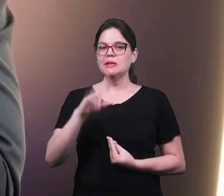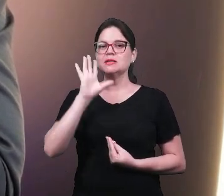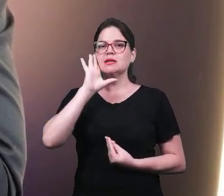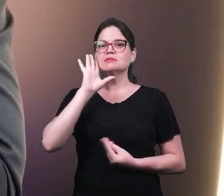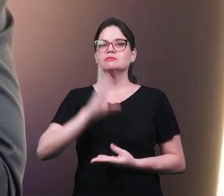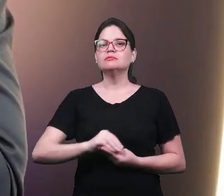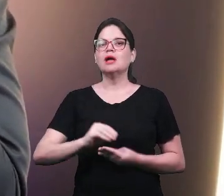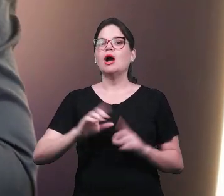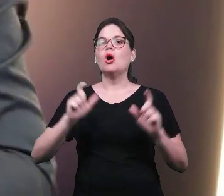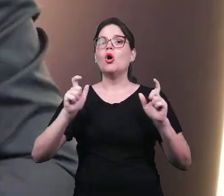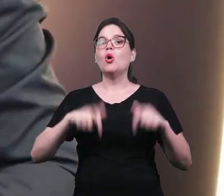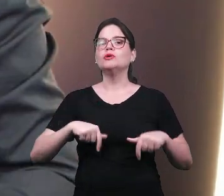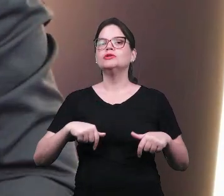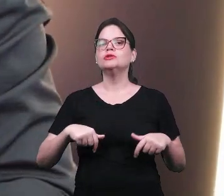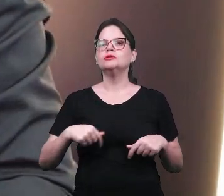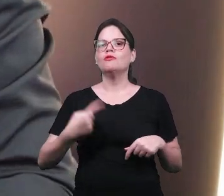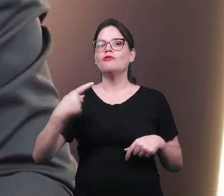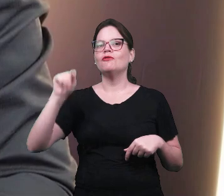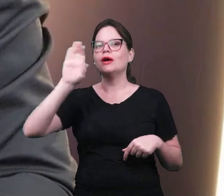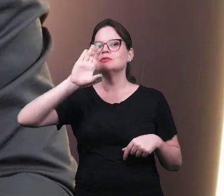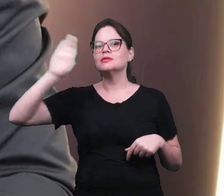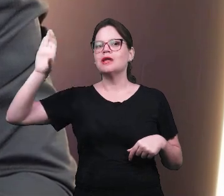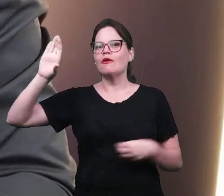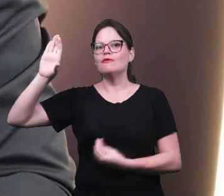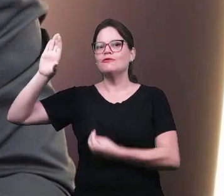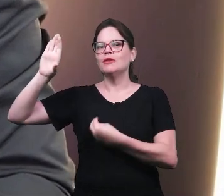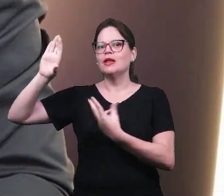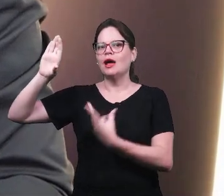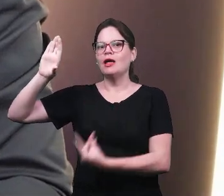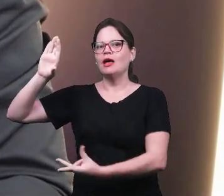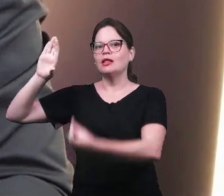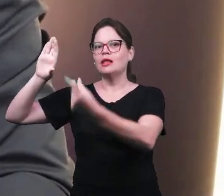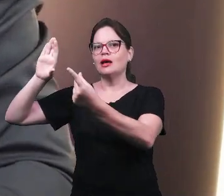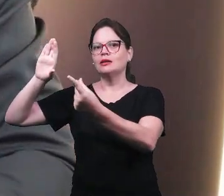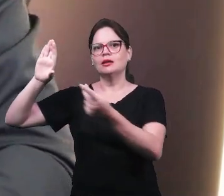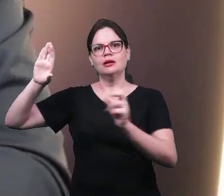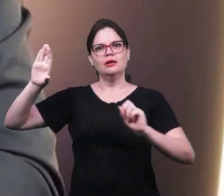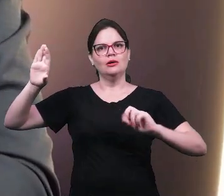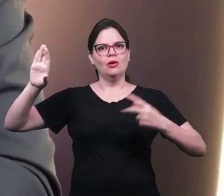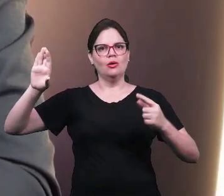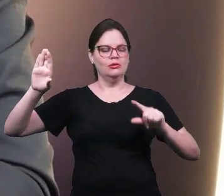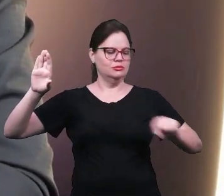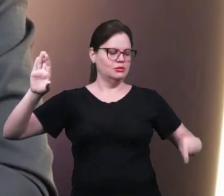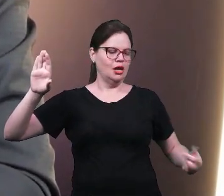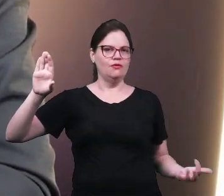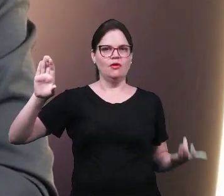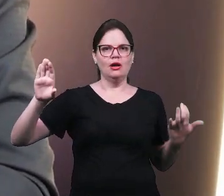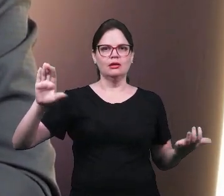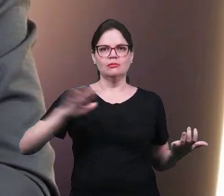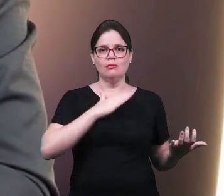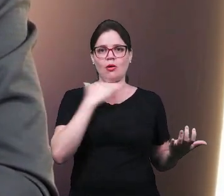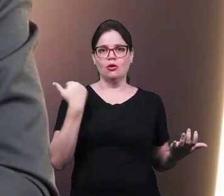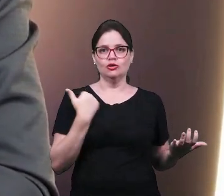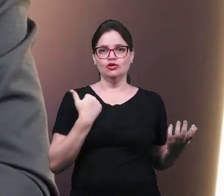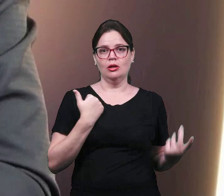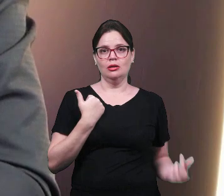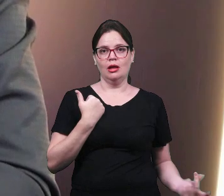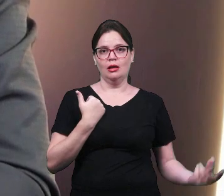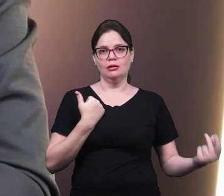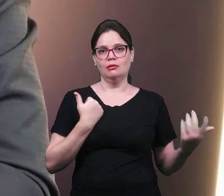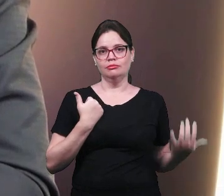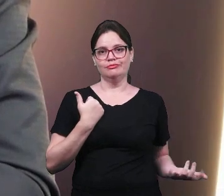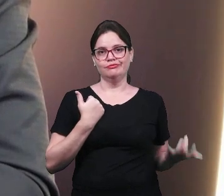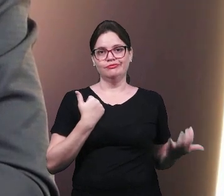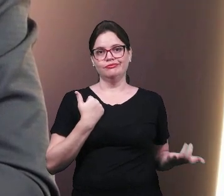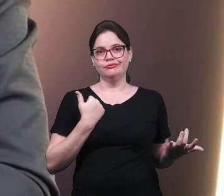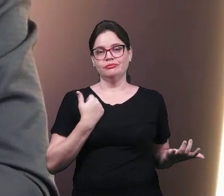você vai passar uma eternidade com Deus, ou você vai passar uma eternidade sem Deus. Você vê que o resultado aqui, né,